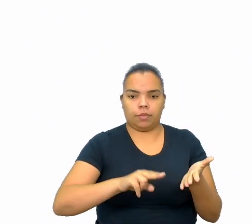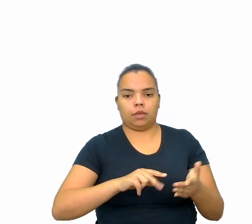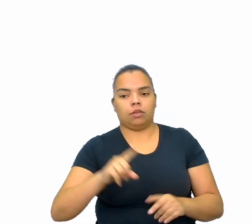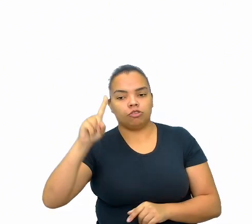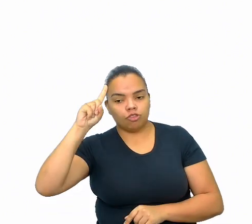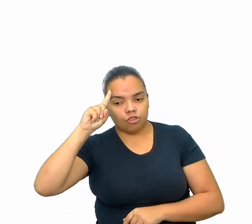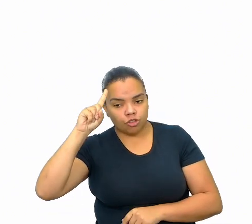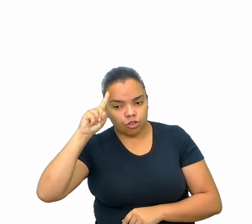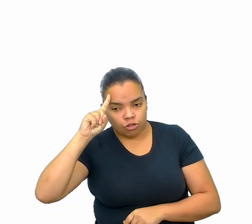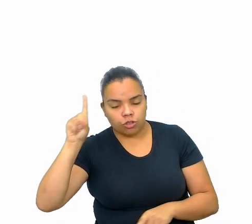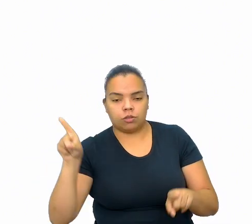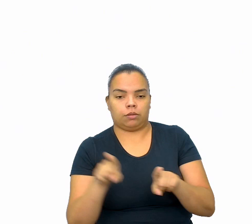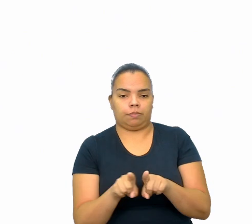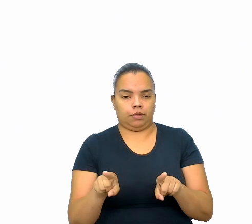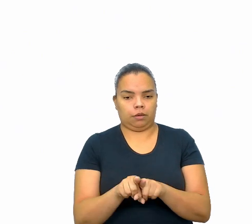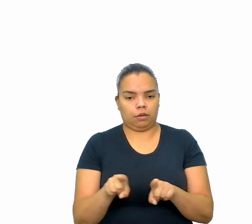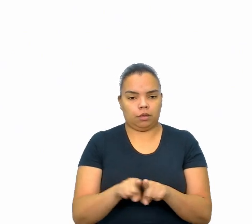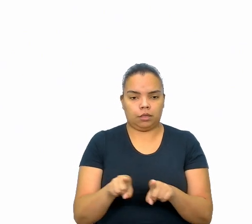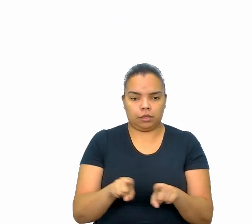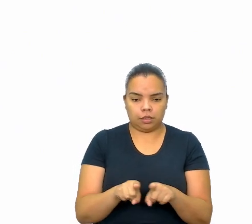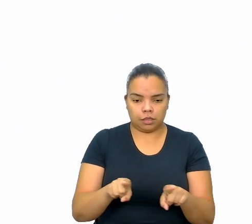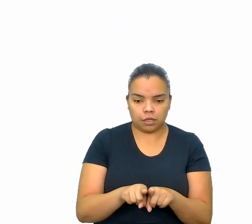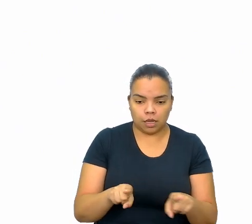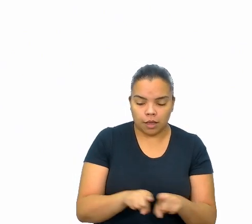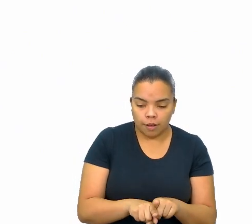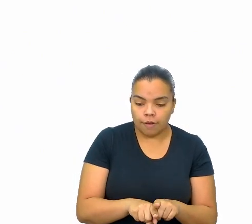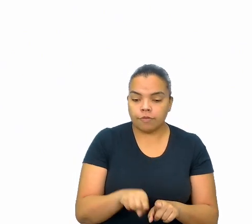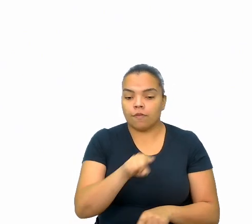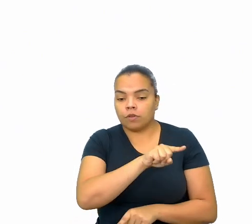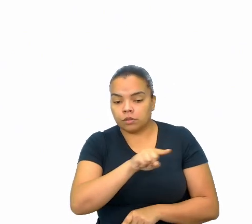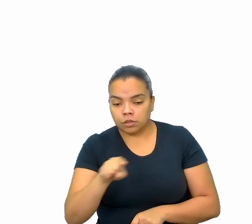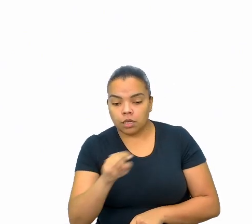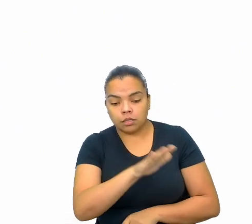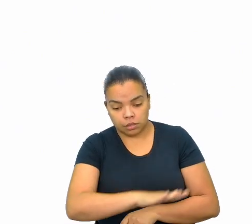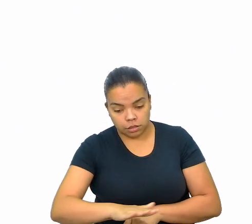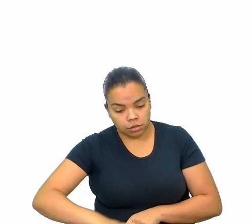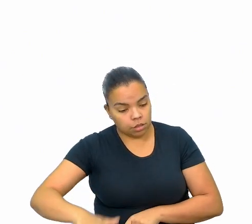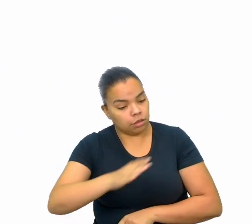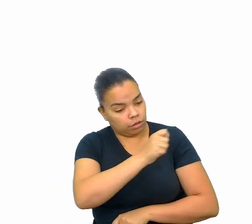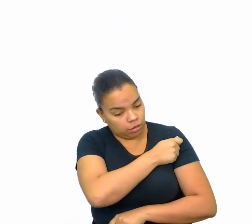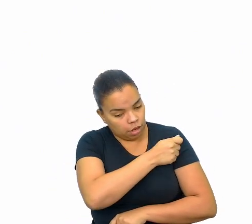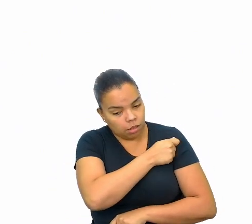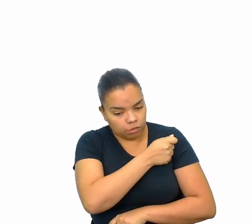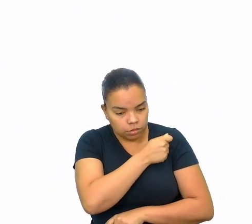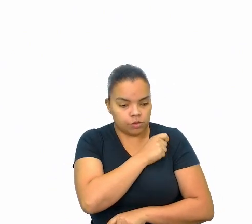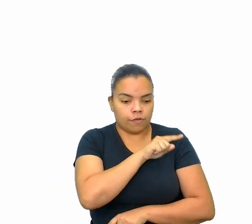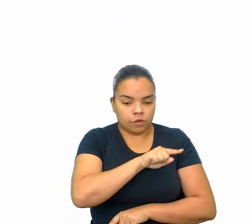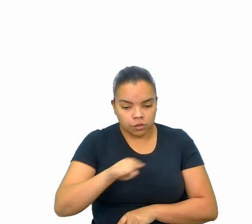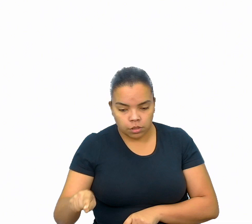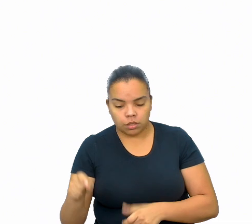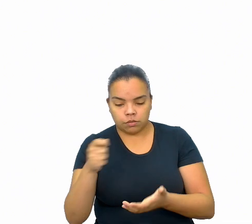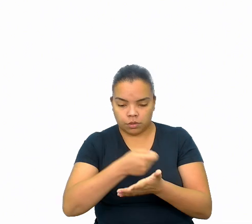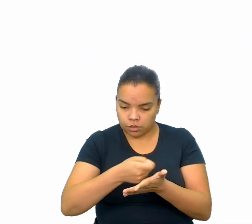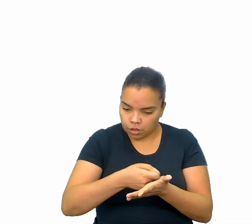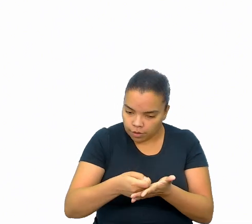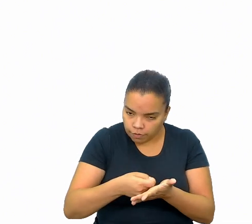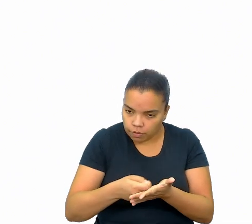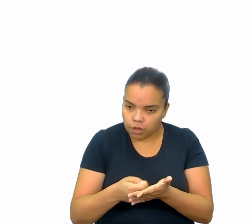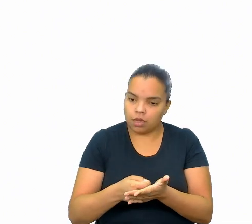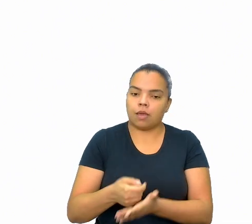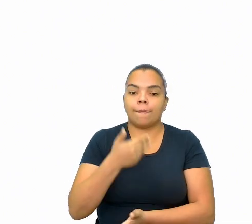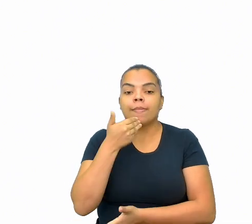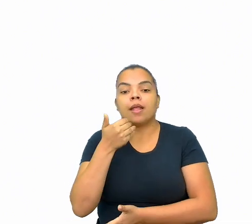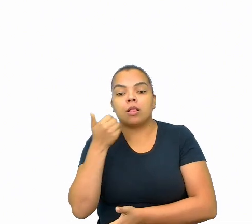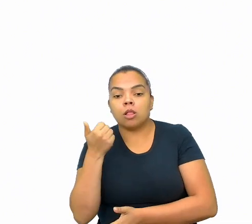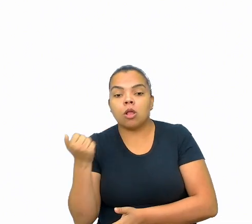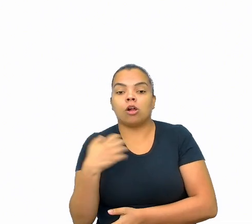que cada um vai escrever da maneira que ele achar mais adequado, né, e depois a gente vai